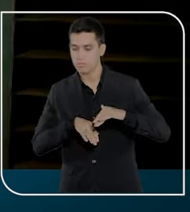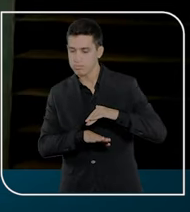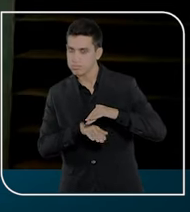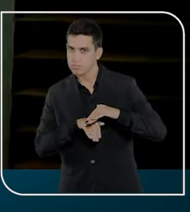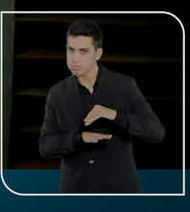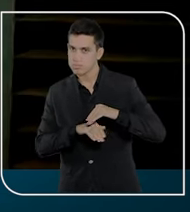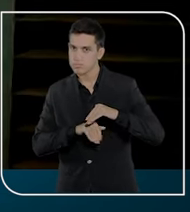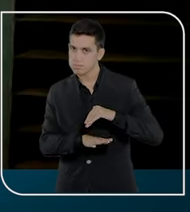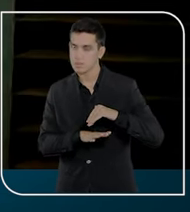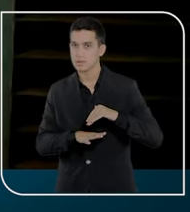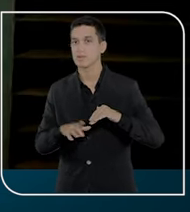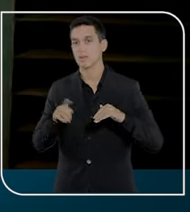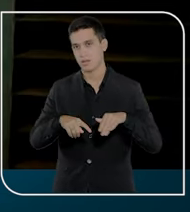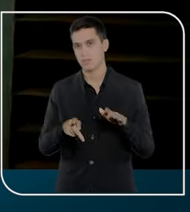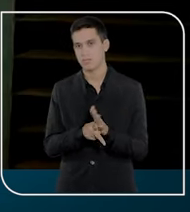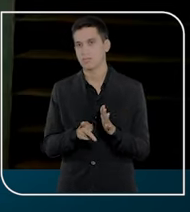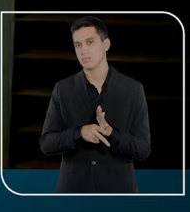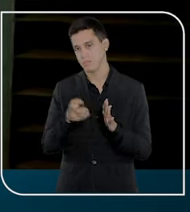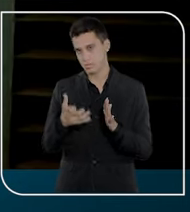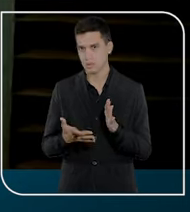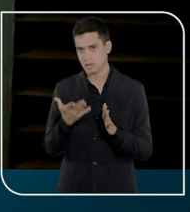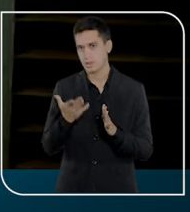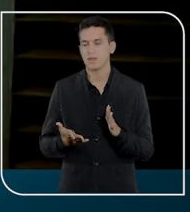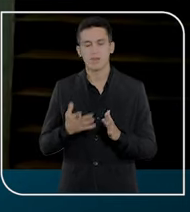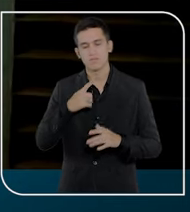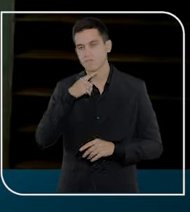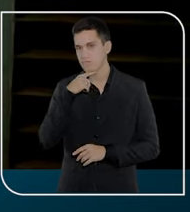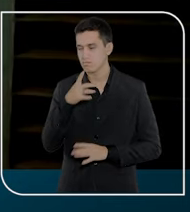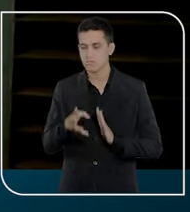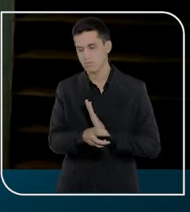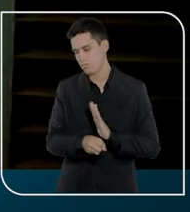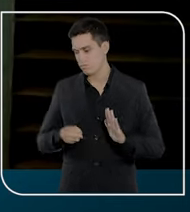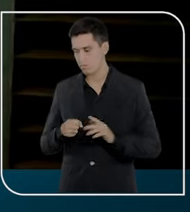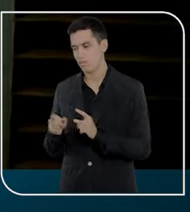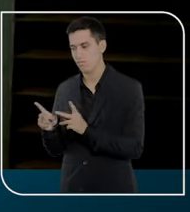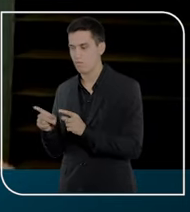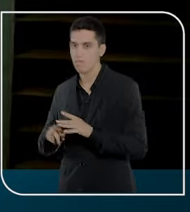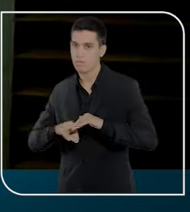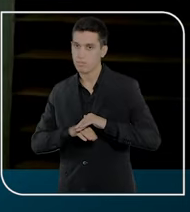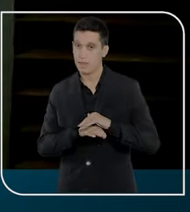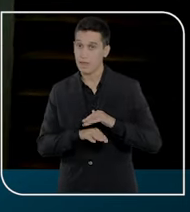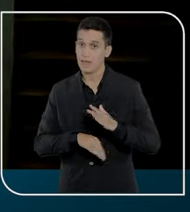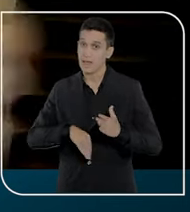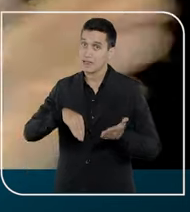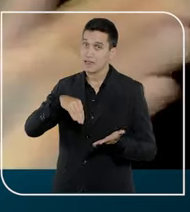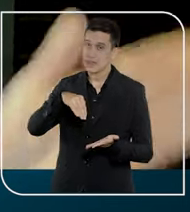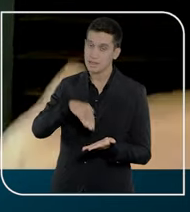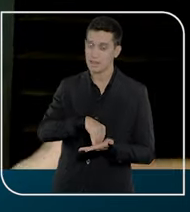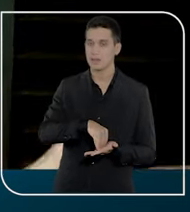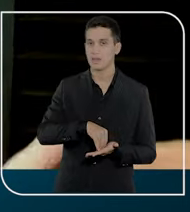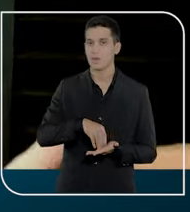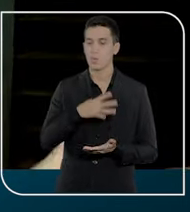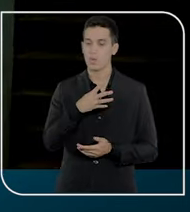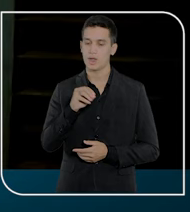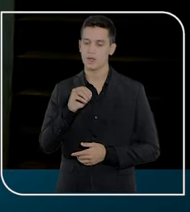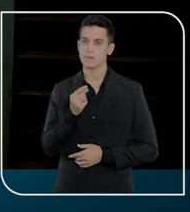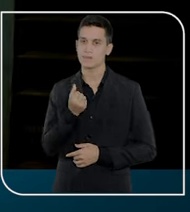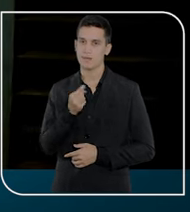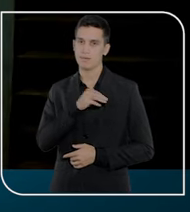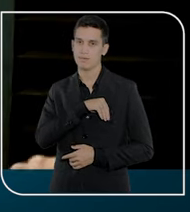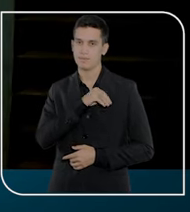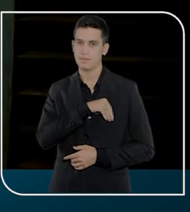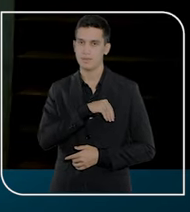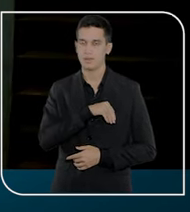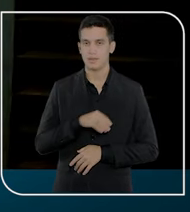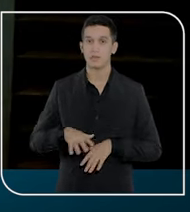a impenhorabilidade em conta poupança até 40 salários mínimos. Mas o STJ já deu um entendimento para ampliar isso